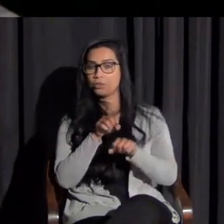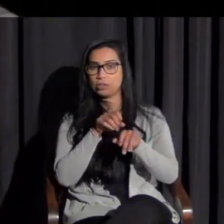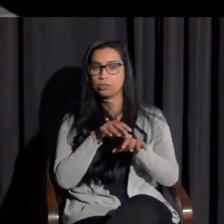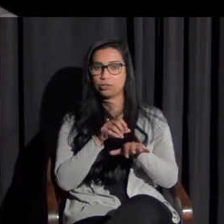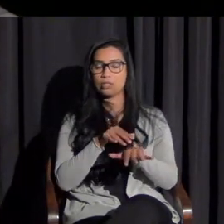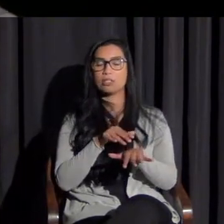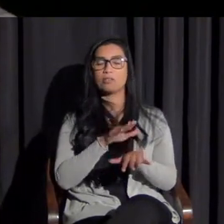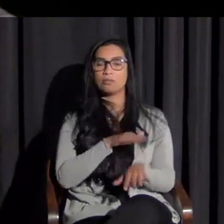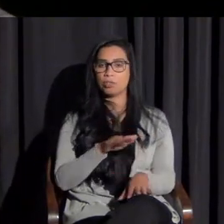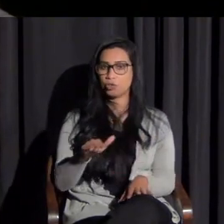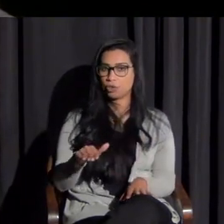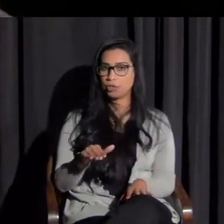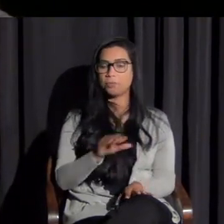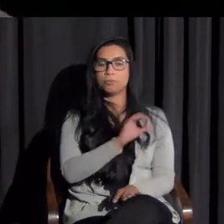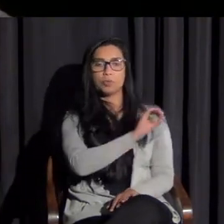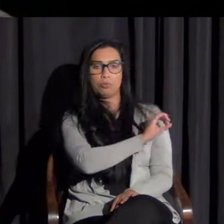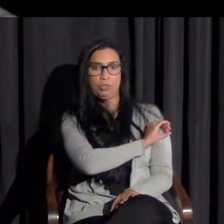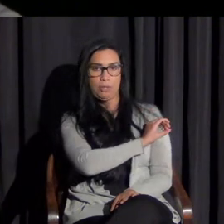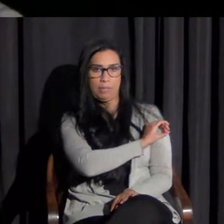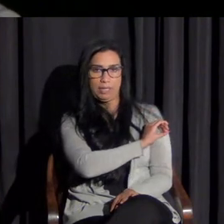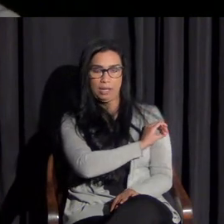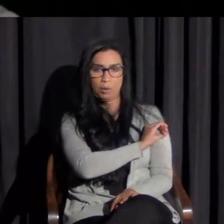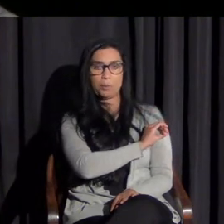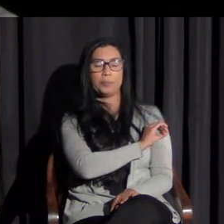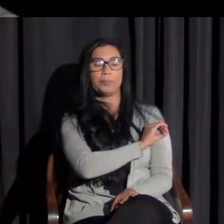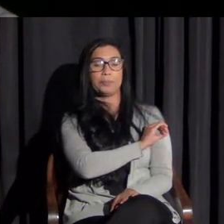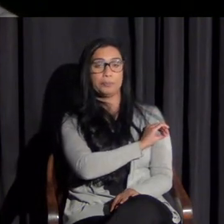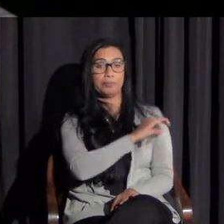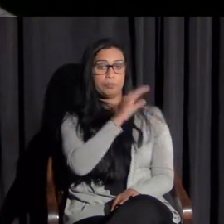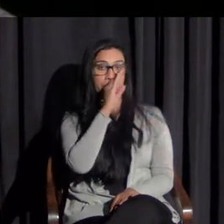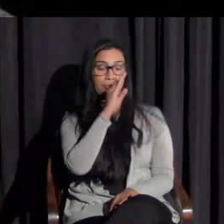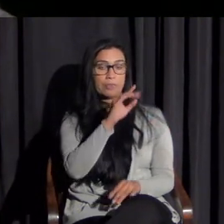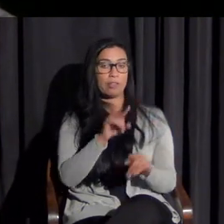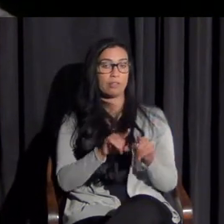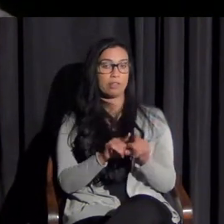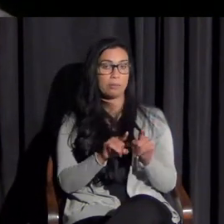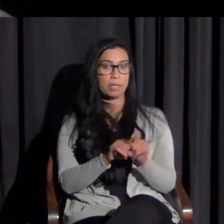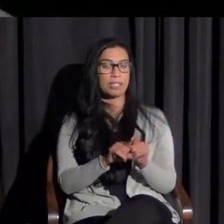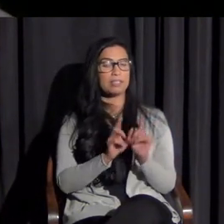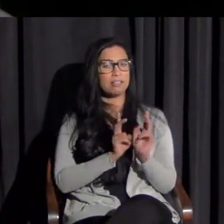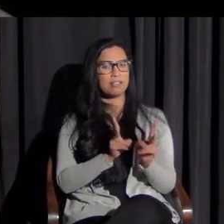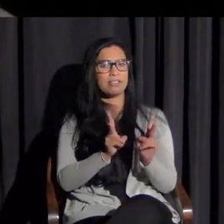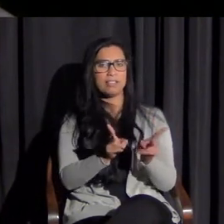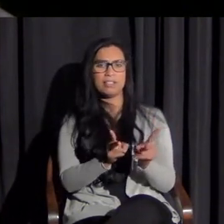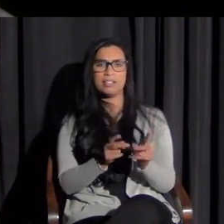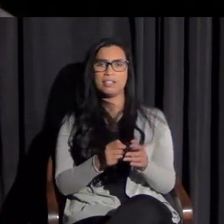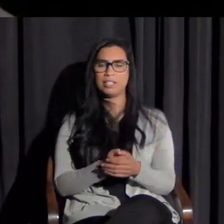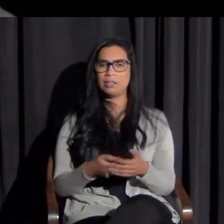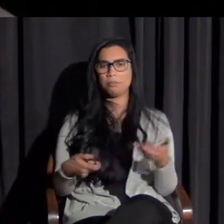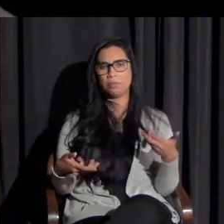e dos anos iniciais do ensino fundamental, que atendem as crianças moradoras dessas